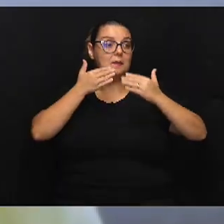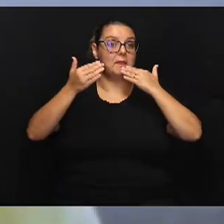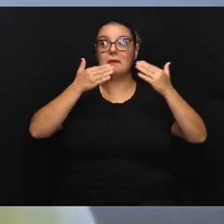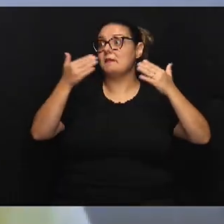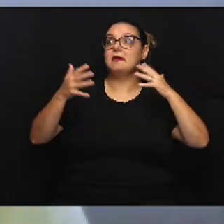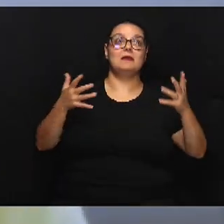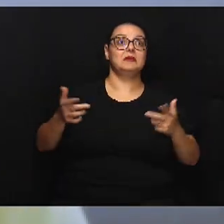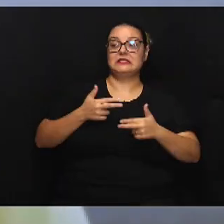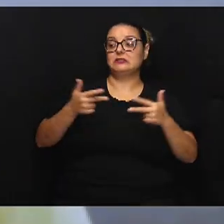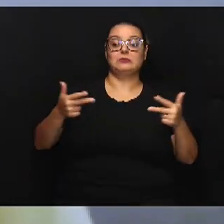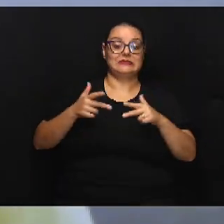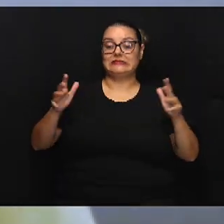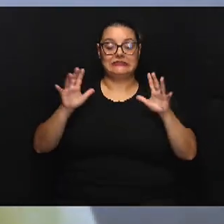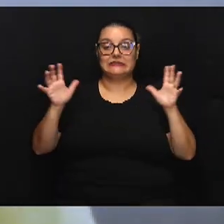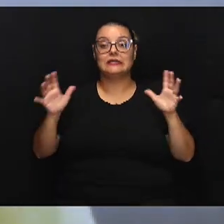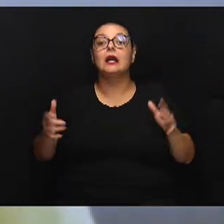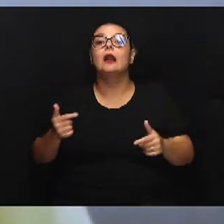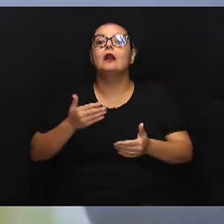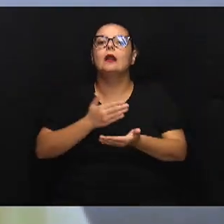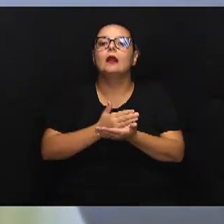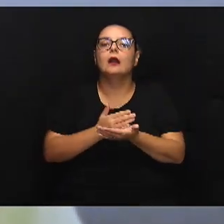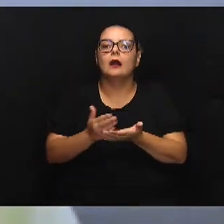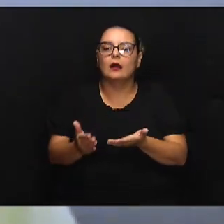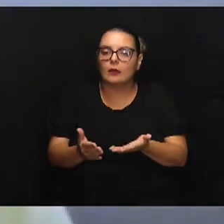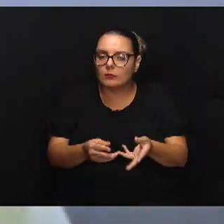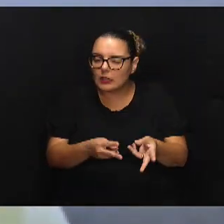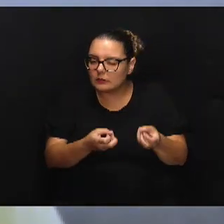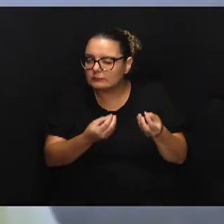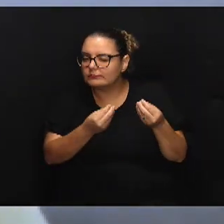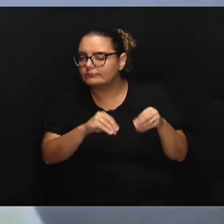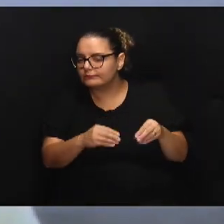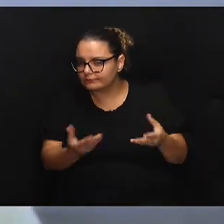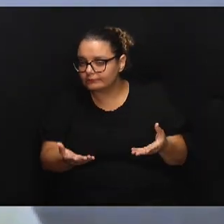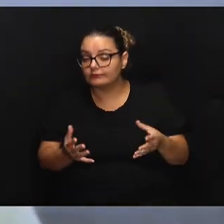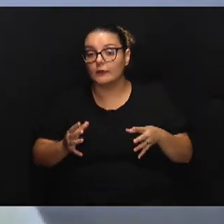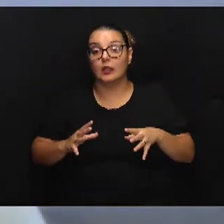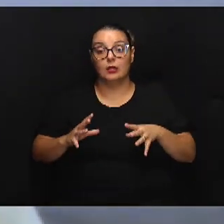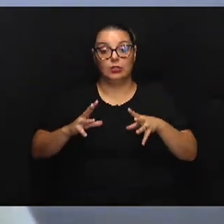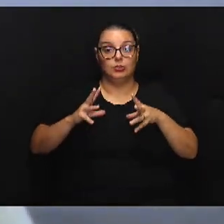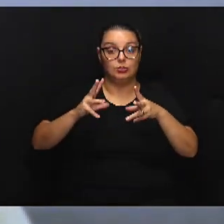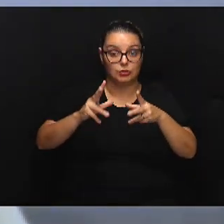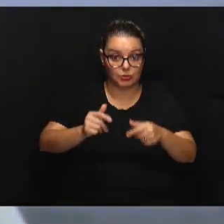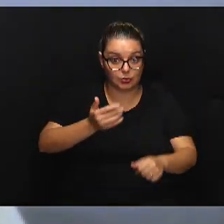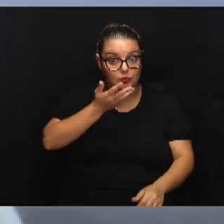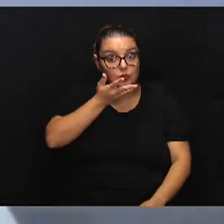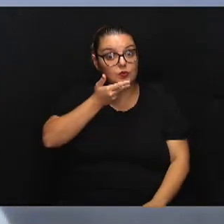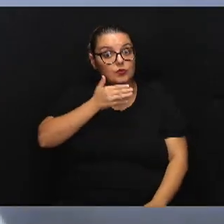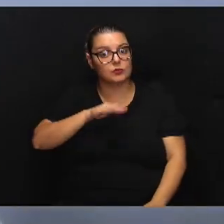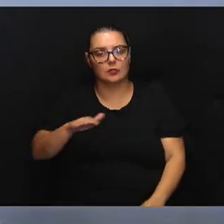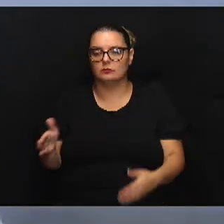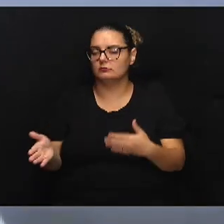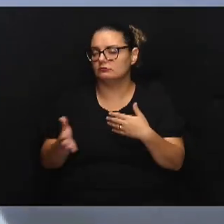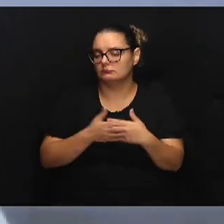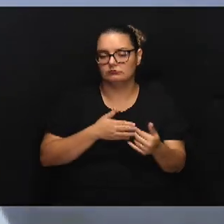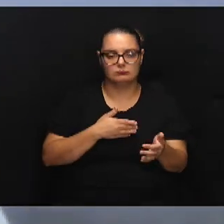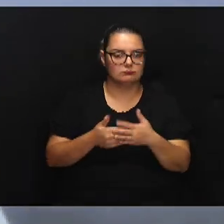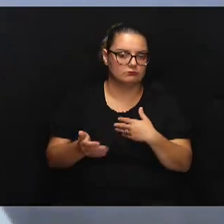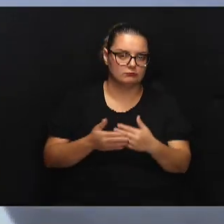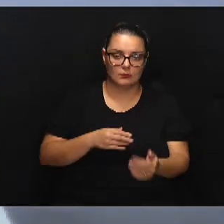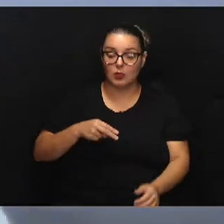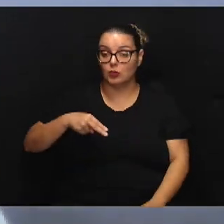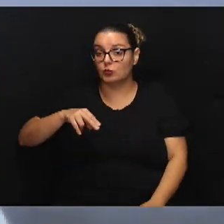daí sim que a gente começa a perceber o prejuízo. Então, todas as crianças, independente do seu nível